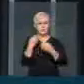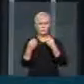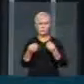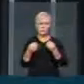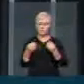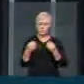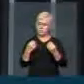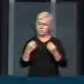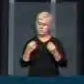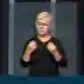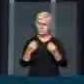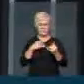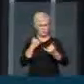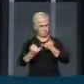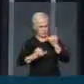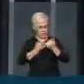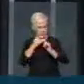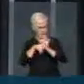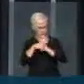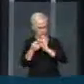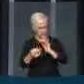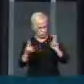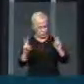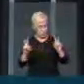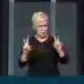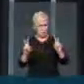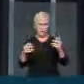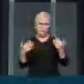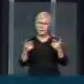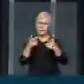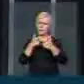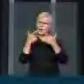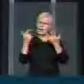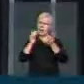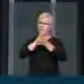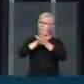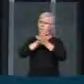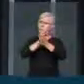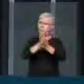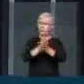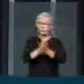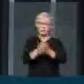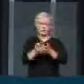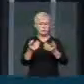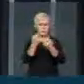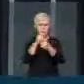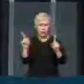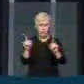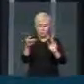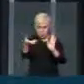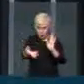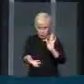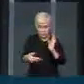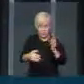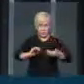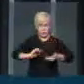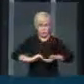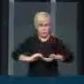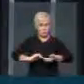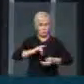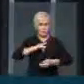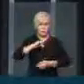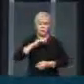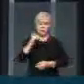brincar com esse tema, aumentar o preconceito sobre esse tema. Aqui mesmo no Congresso, apenas